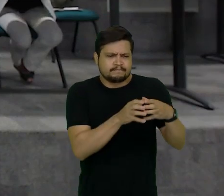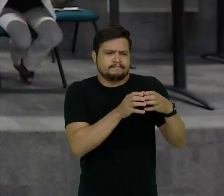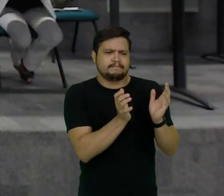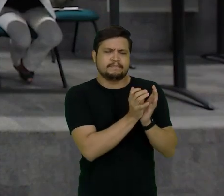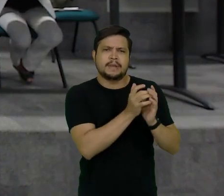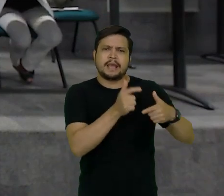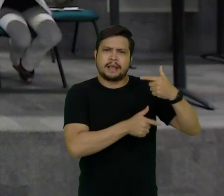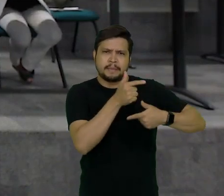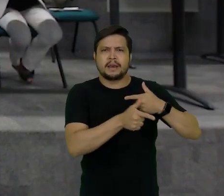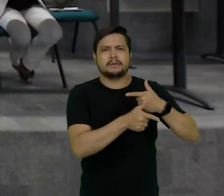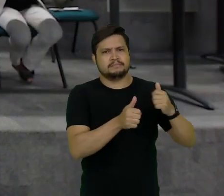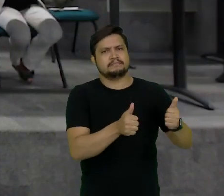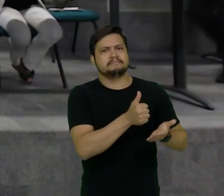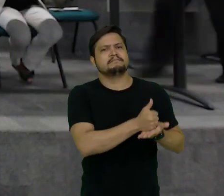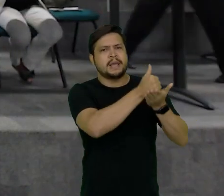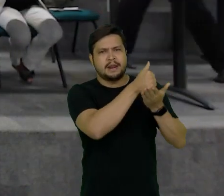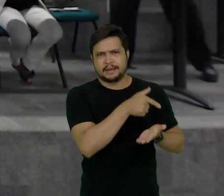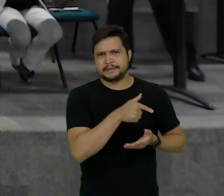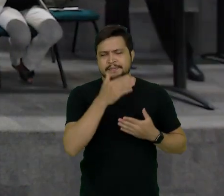Zootecnia merece. Obrigada.